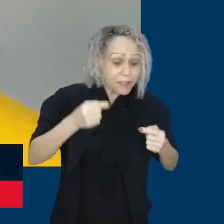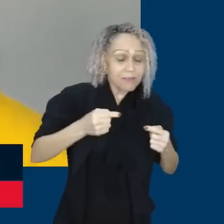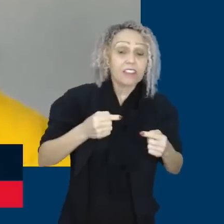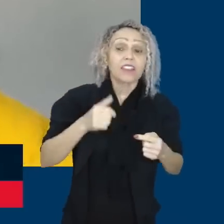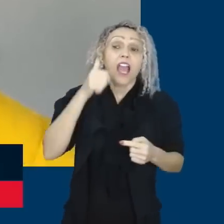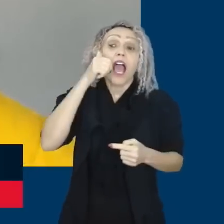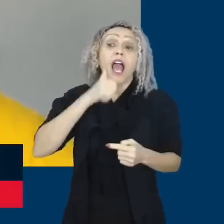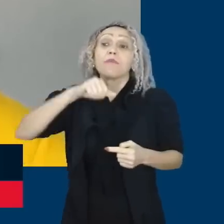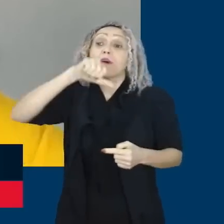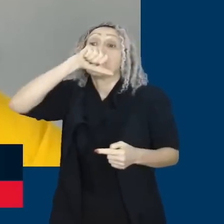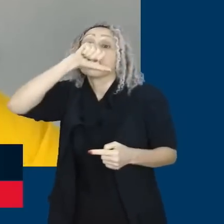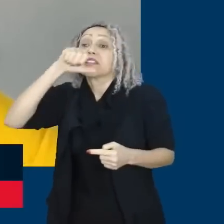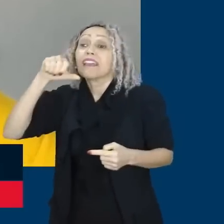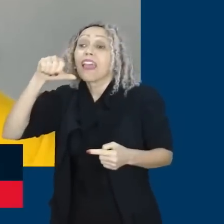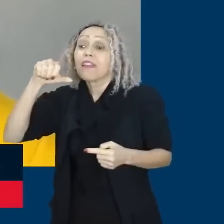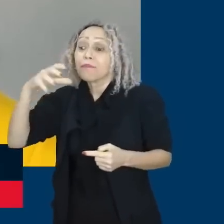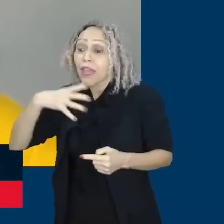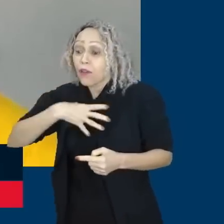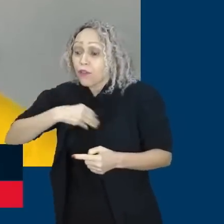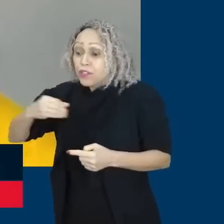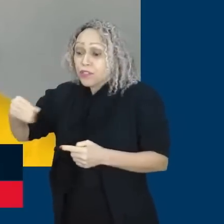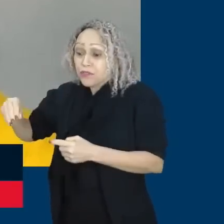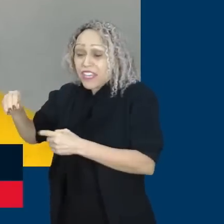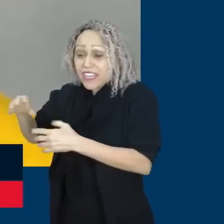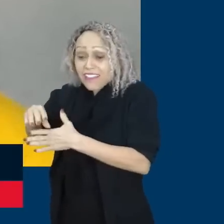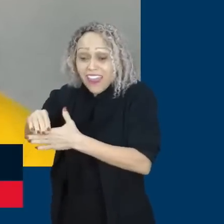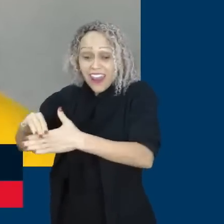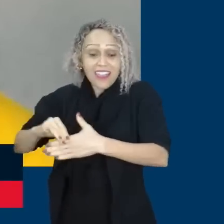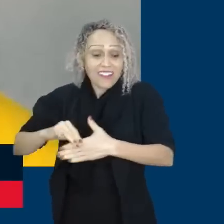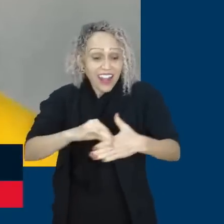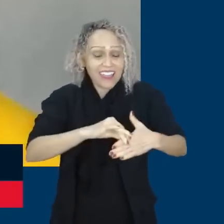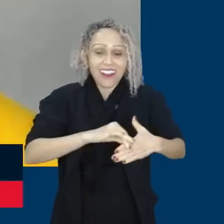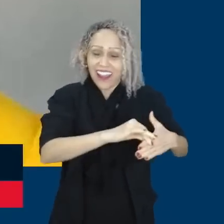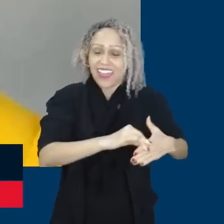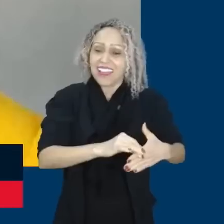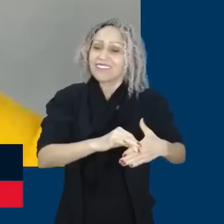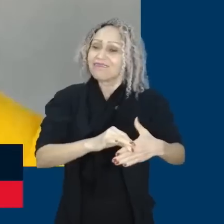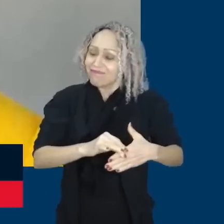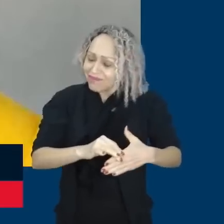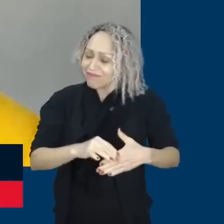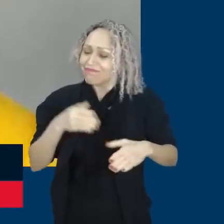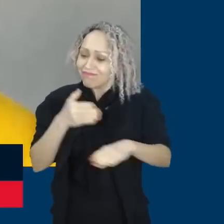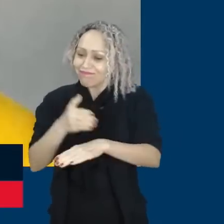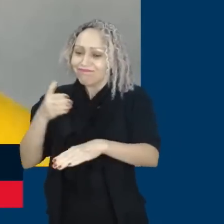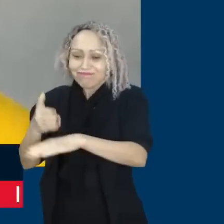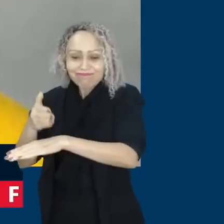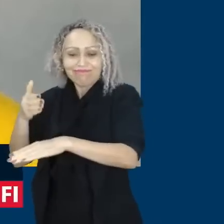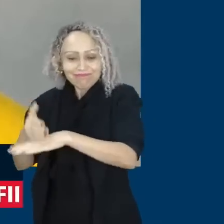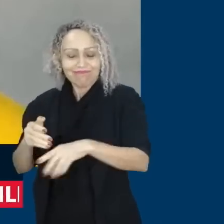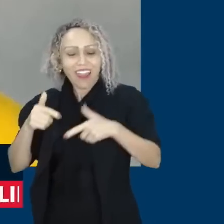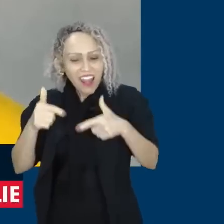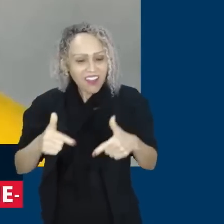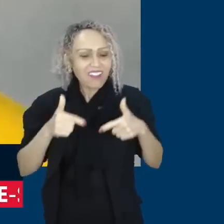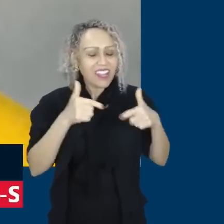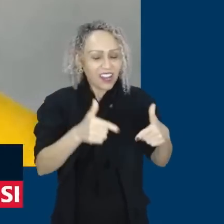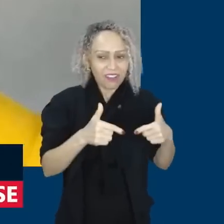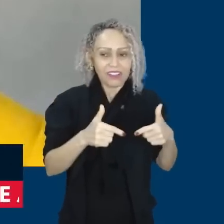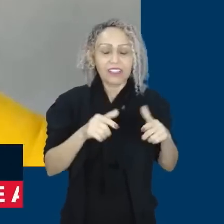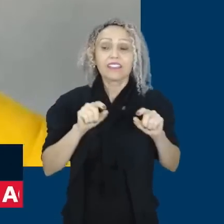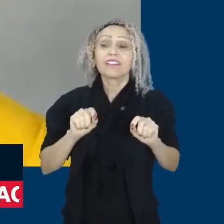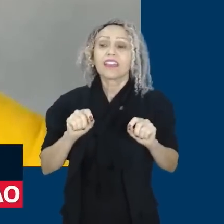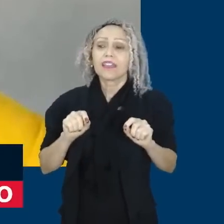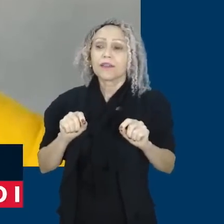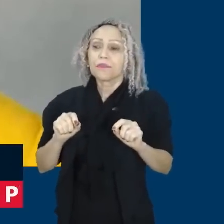espaços, para garantir desde uma construção de um partido, mas principalmente construir políticas públicas,